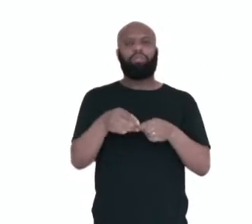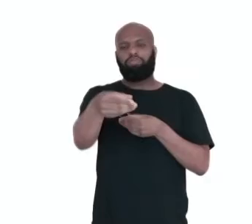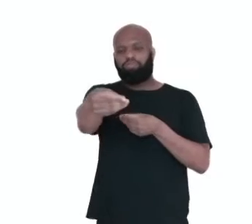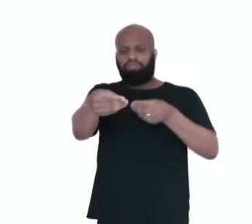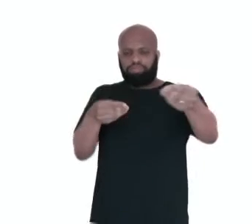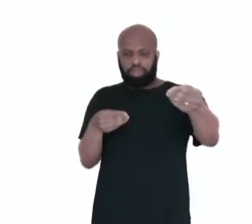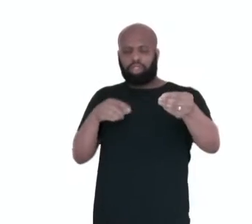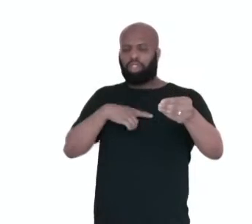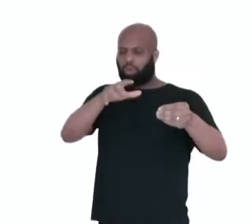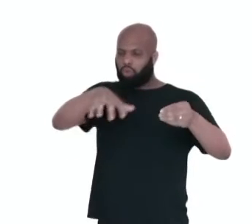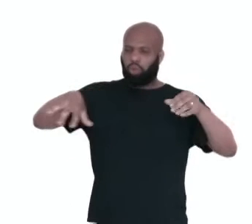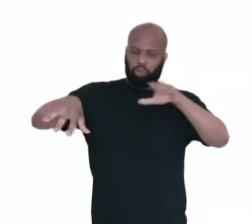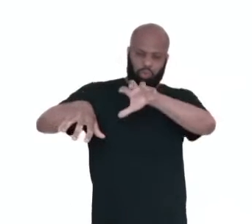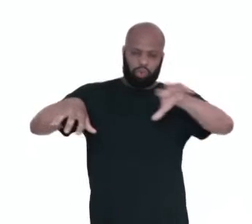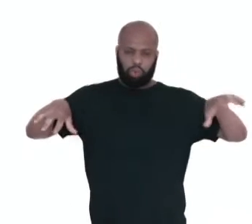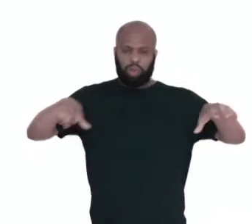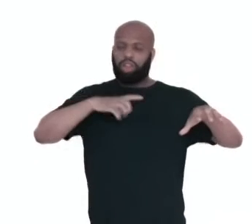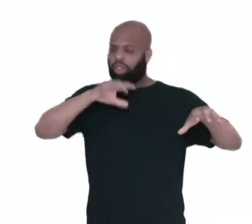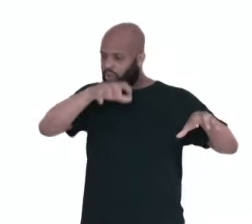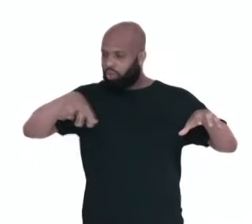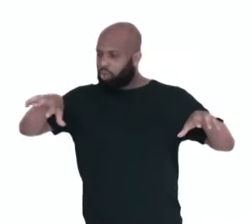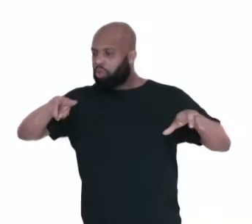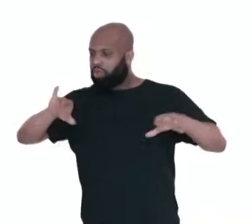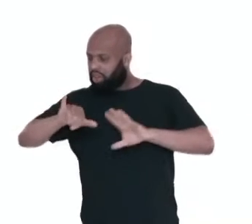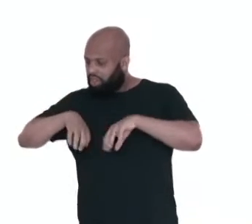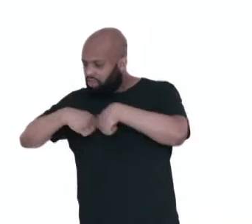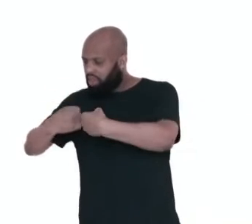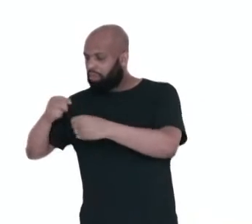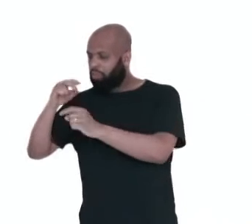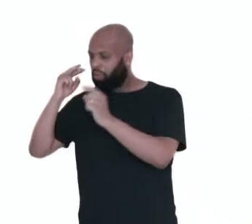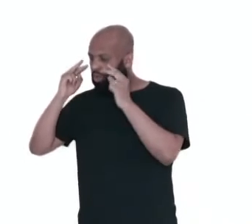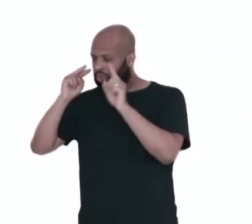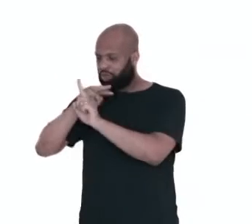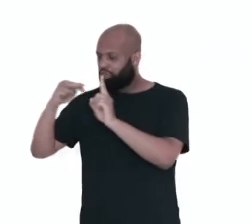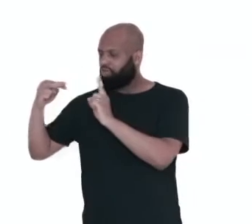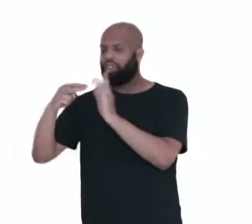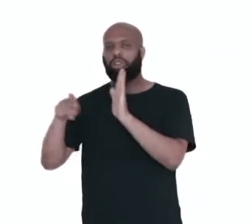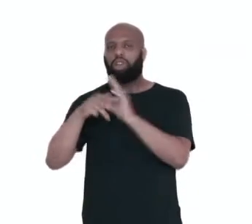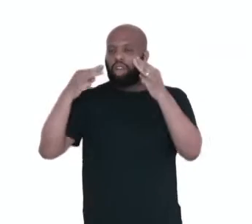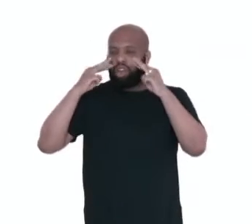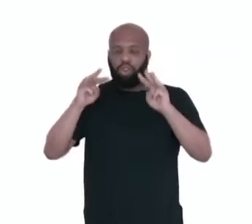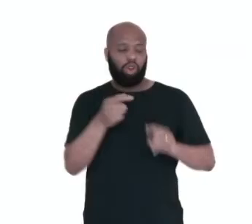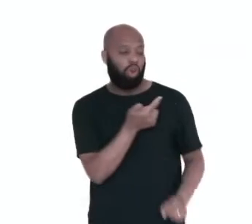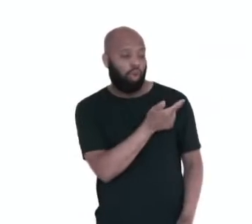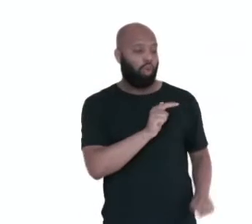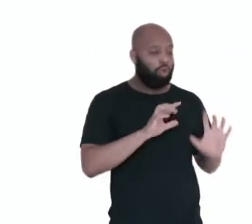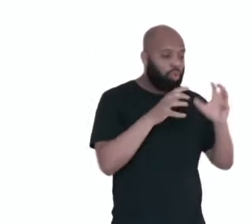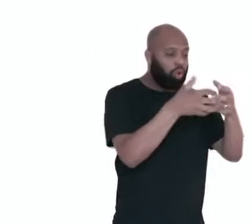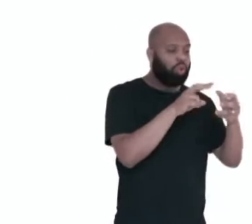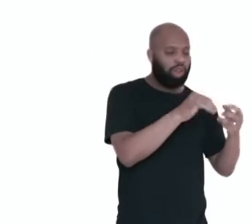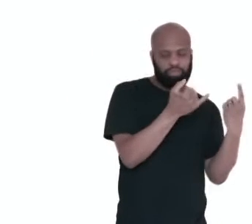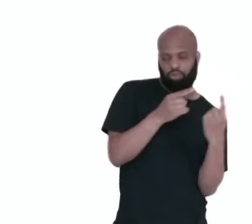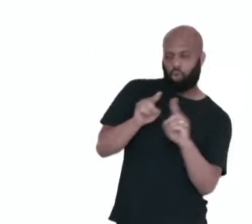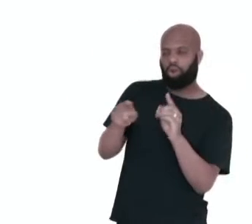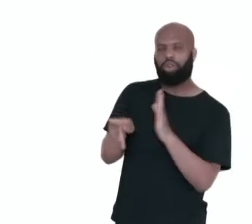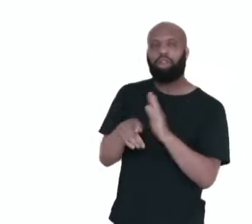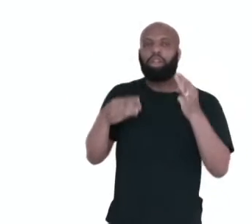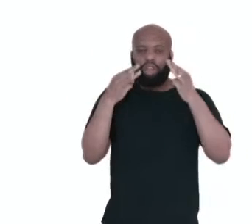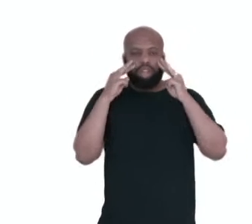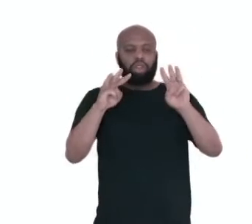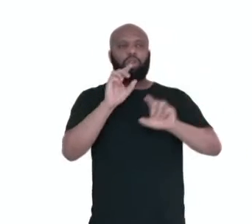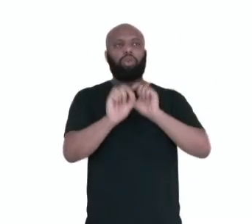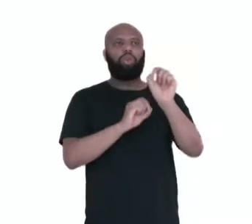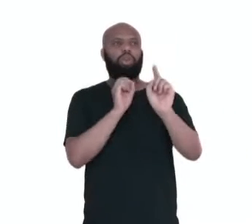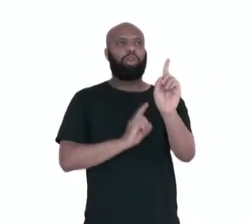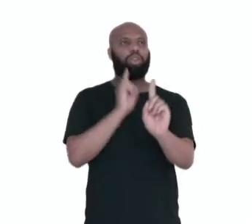dividida, aliás, em dois grupos. Um grupo defenderá a ideia de Maquiavel e o outro uma posição contrária, ou seja, a